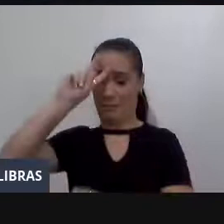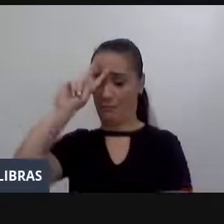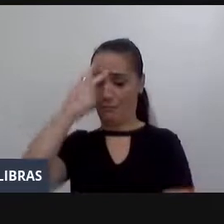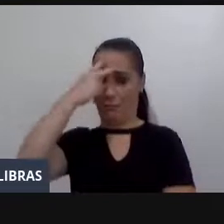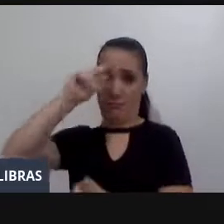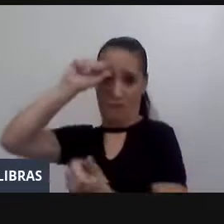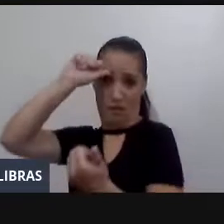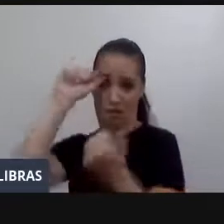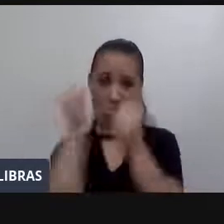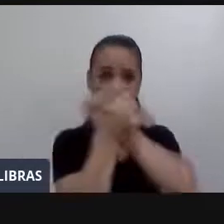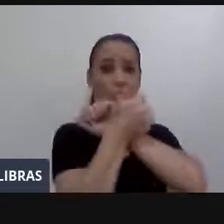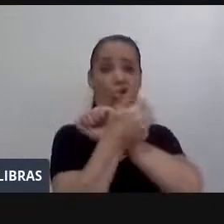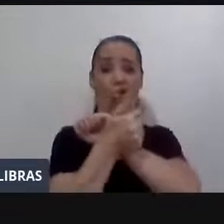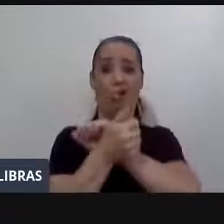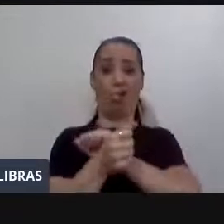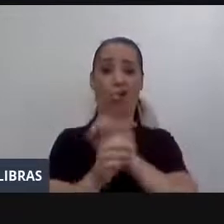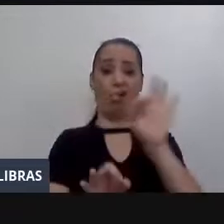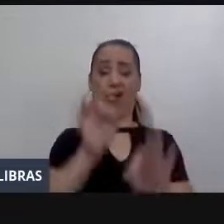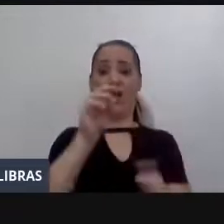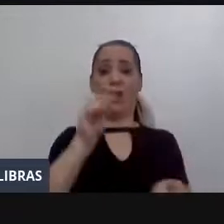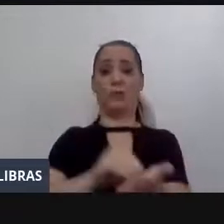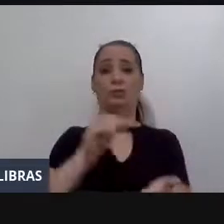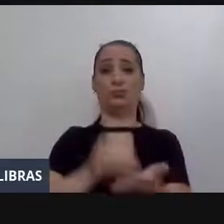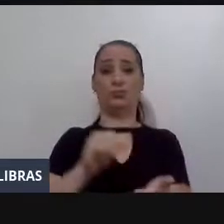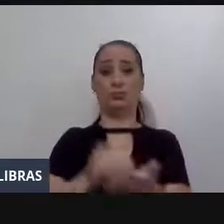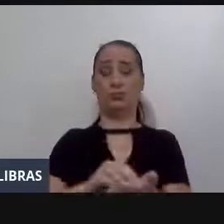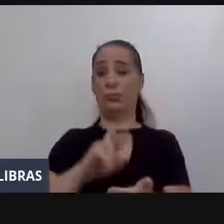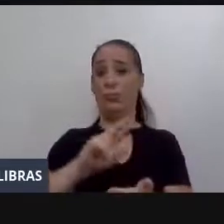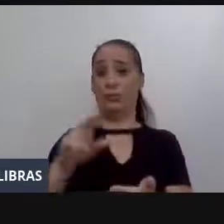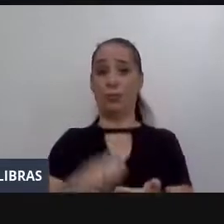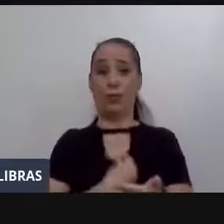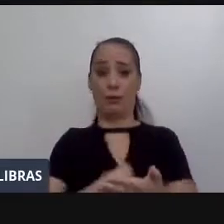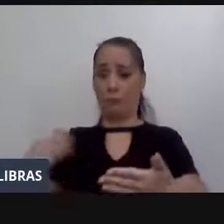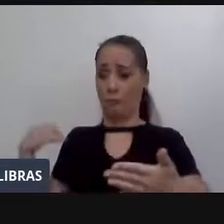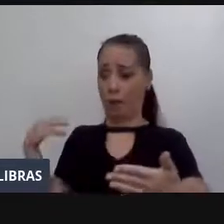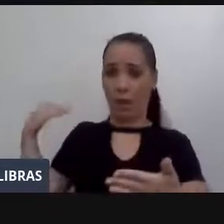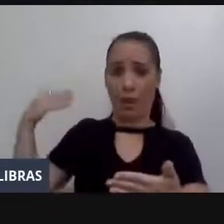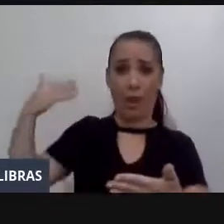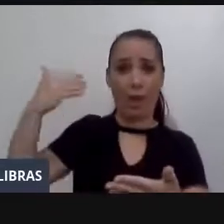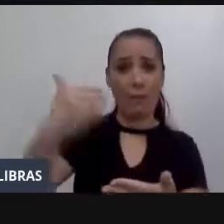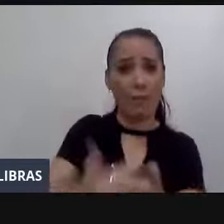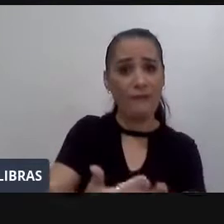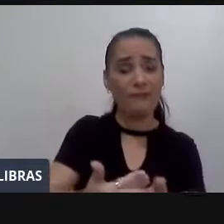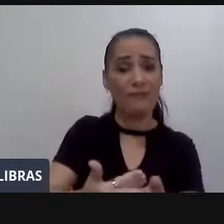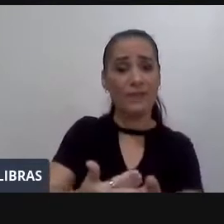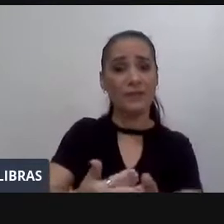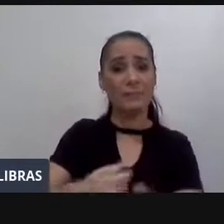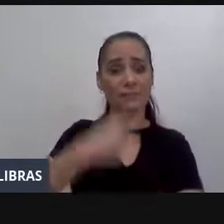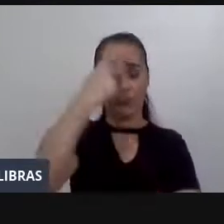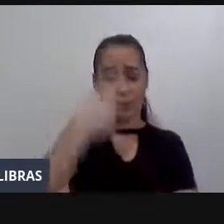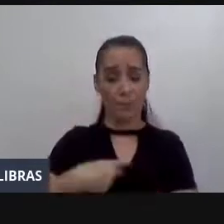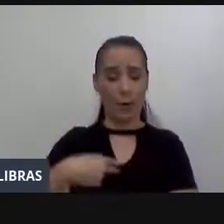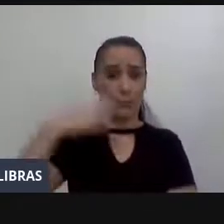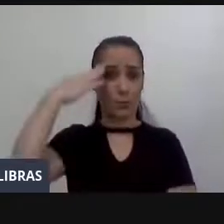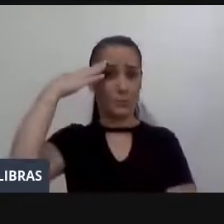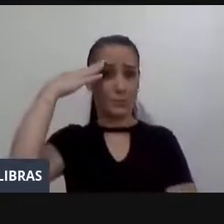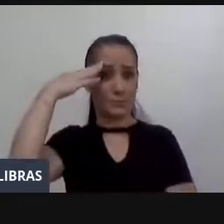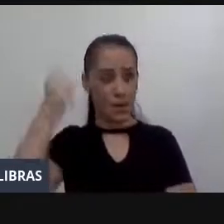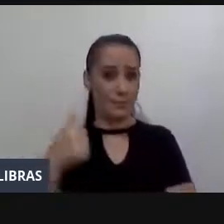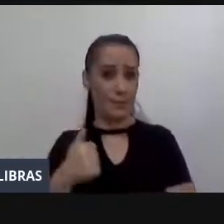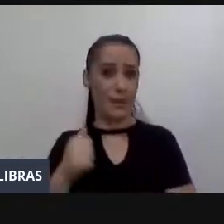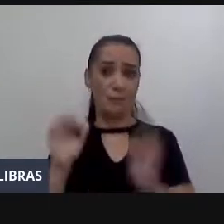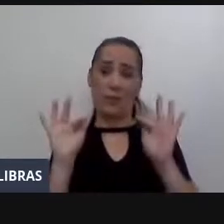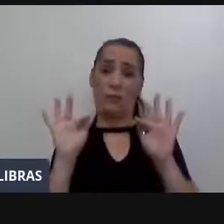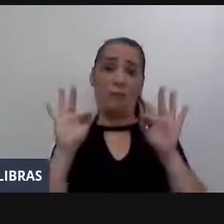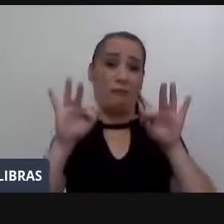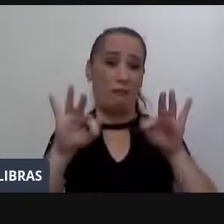Você não constrói uma vida a partir de seu saber para terminar fazendo marmitas. É